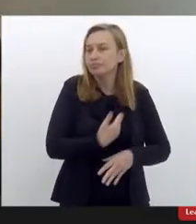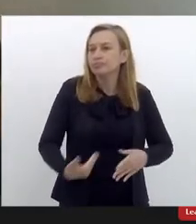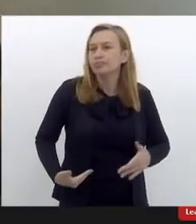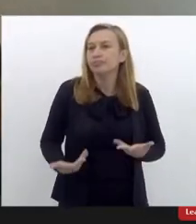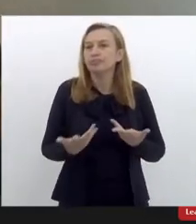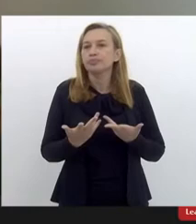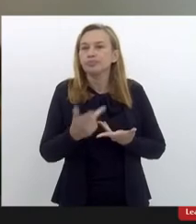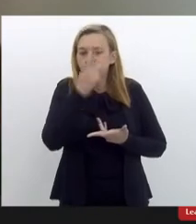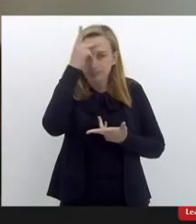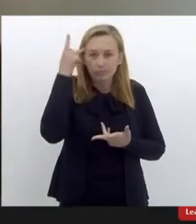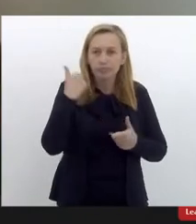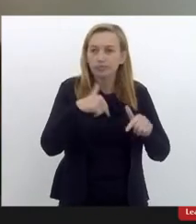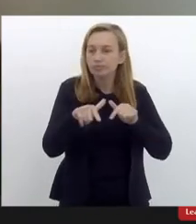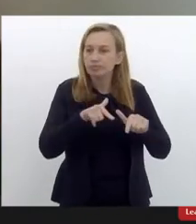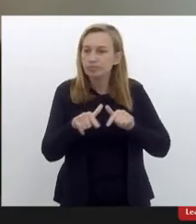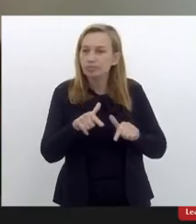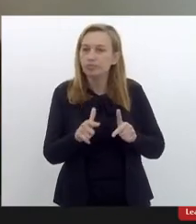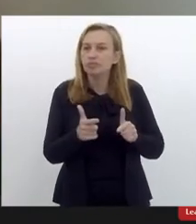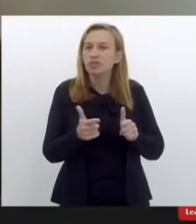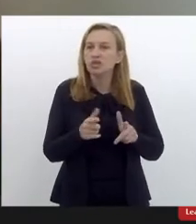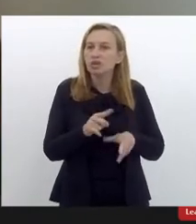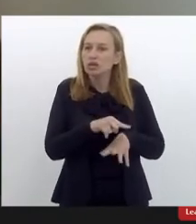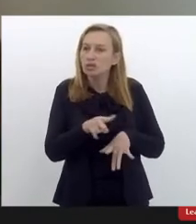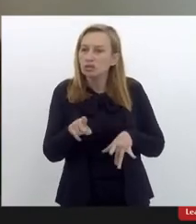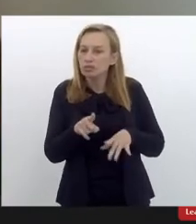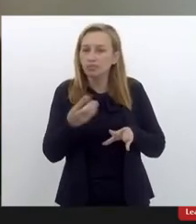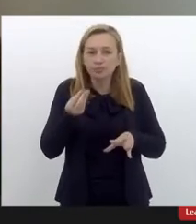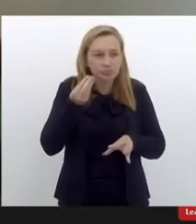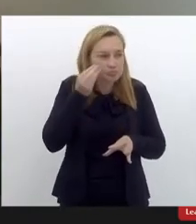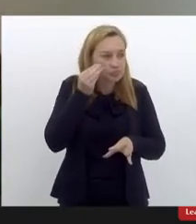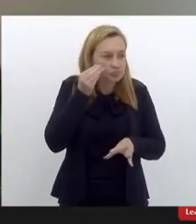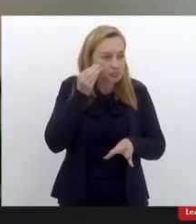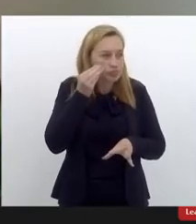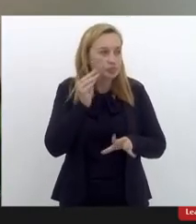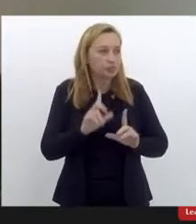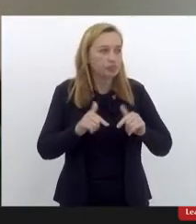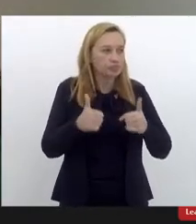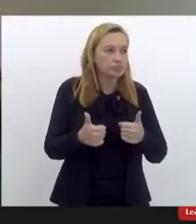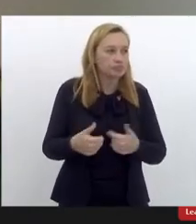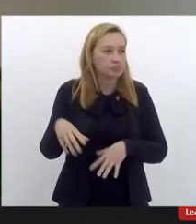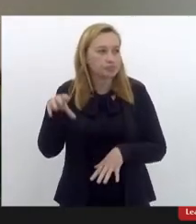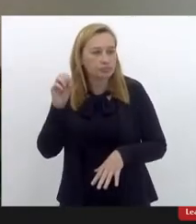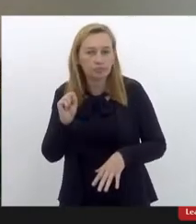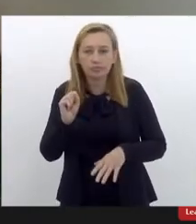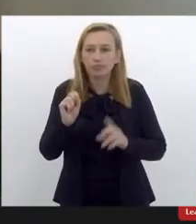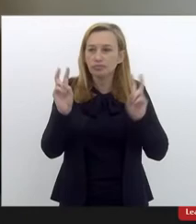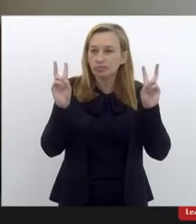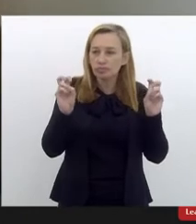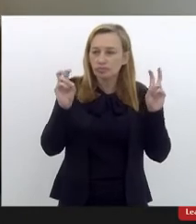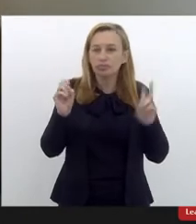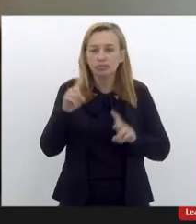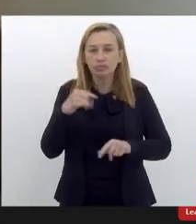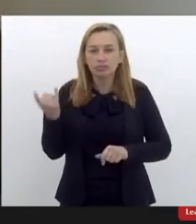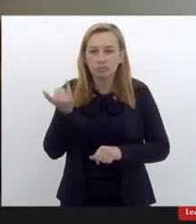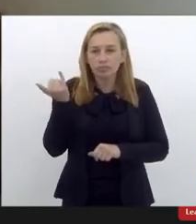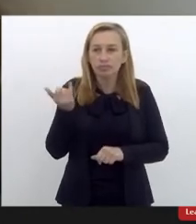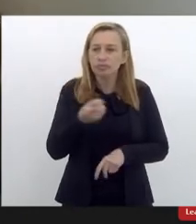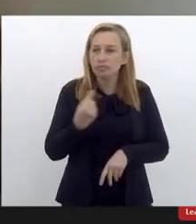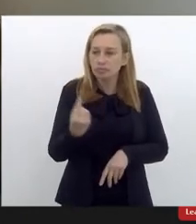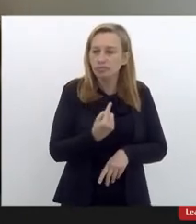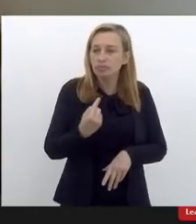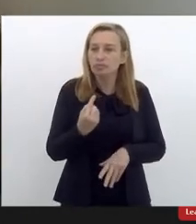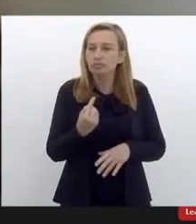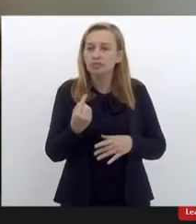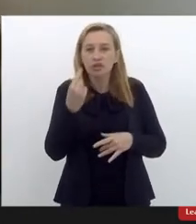começou os trabalhos em junho, então essas oportunidades de interação, de ouvir as questões são muito relevantes para a gente, né,